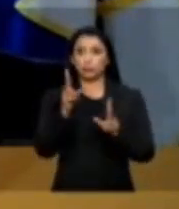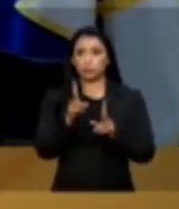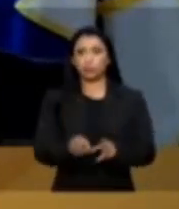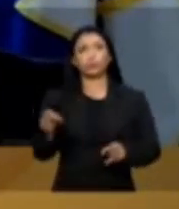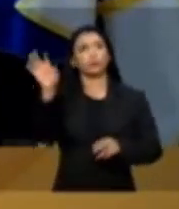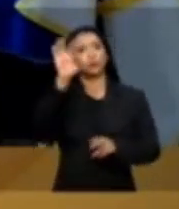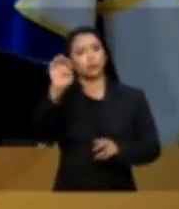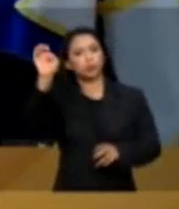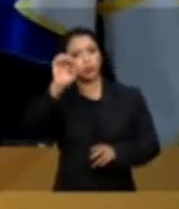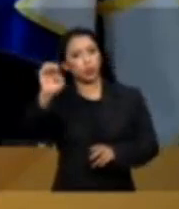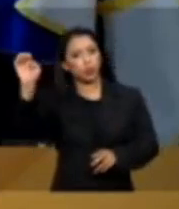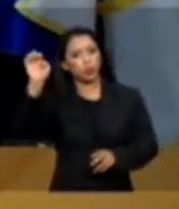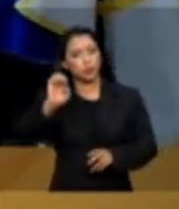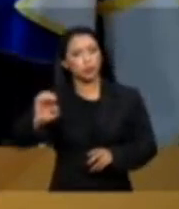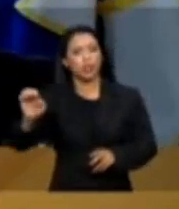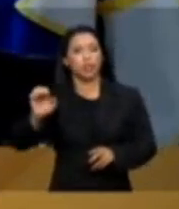europeus,